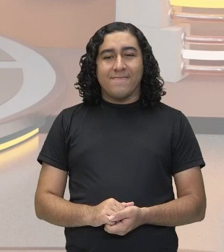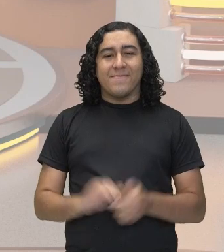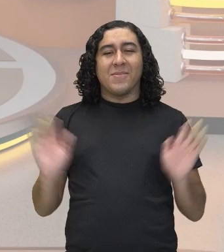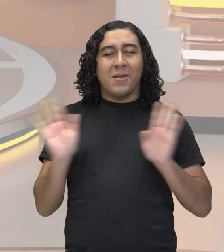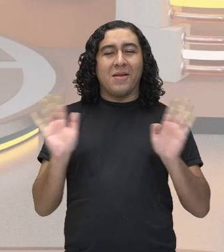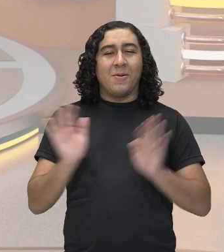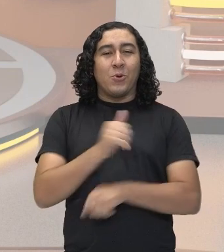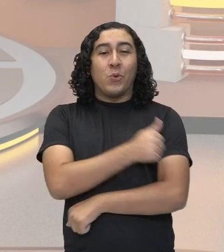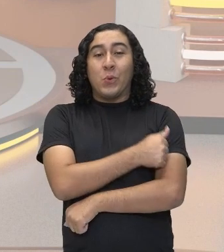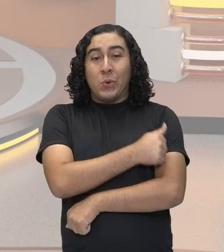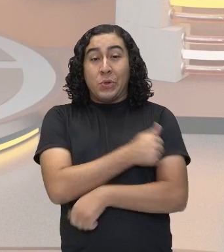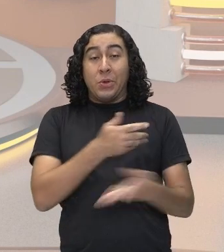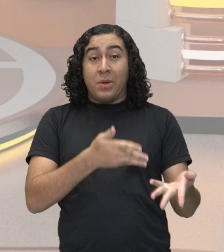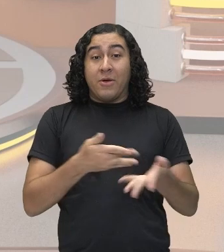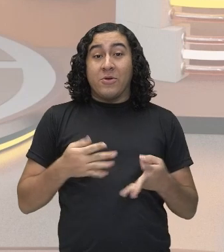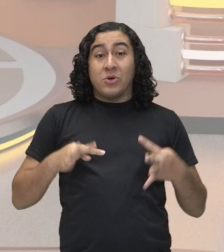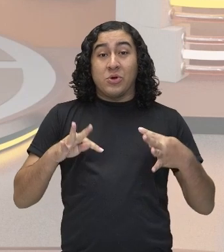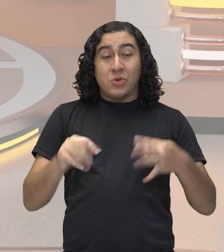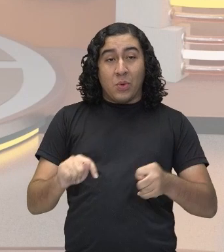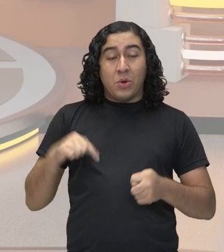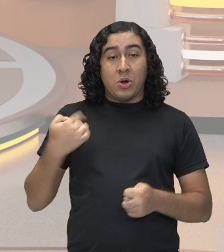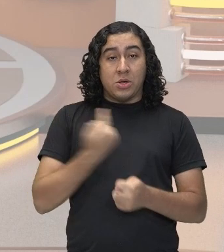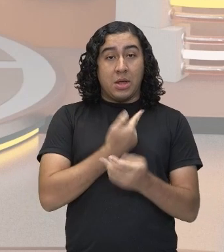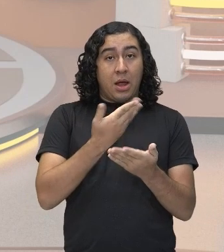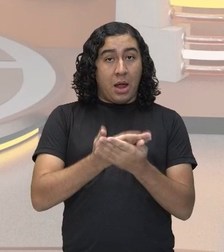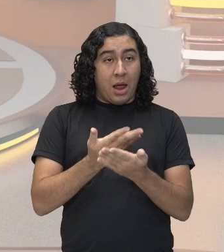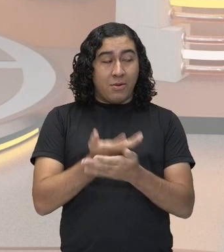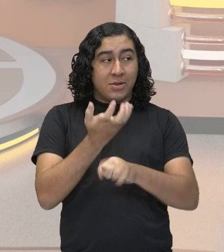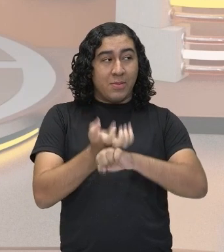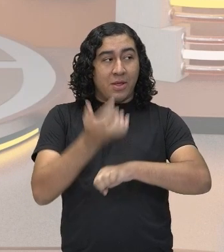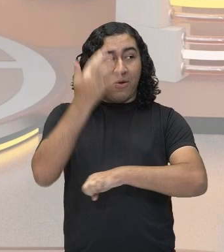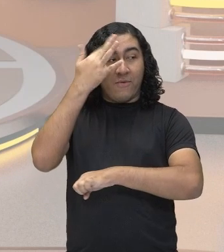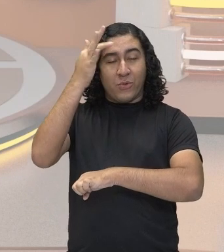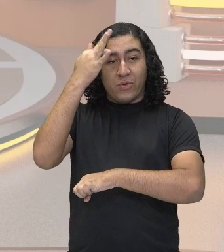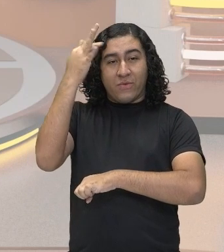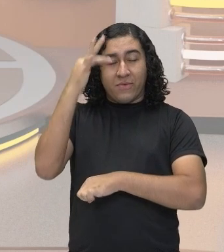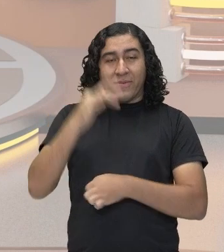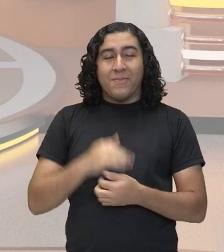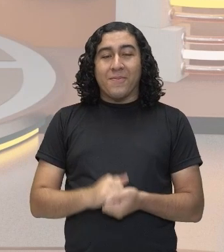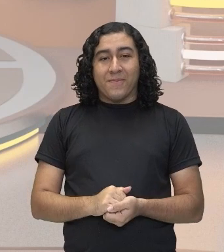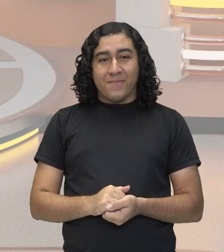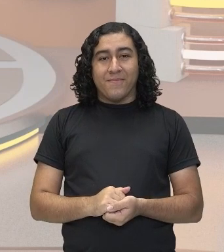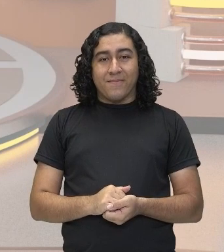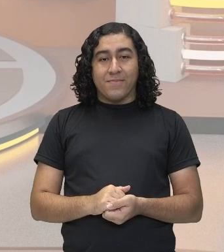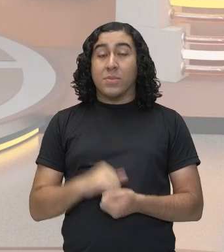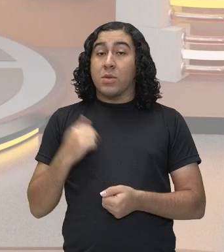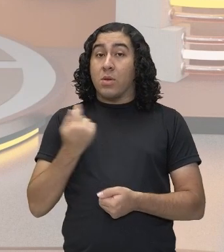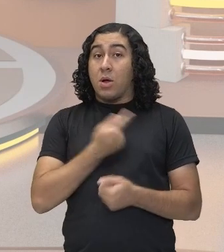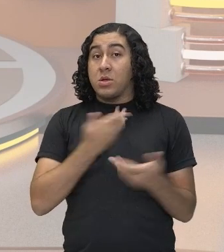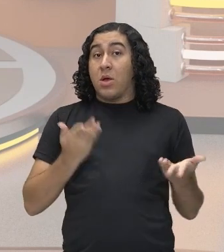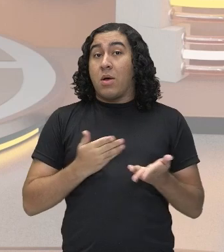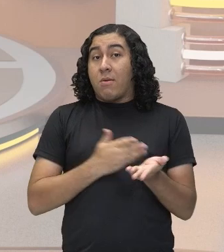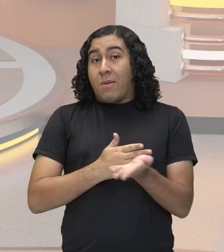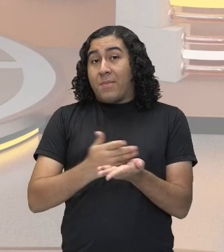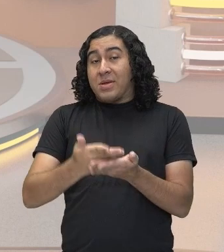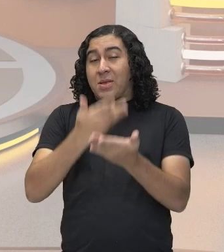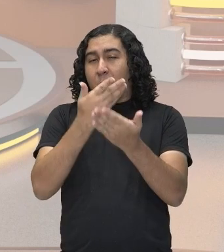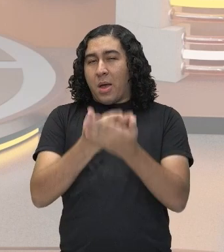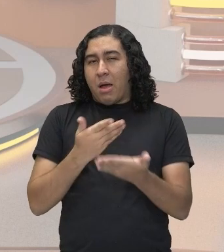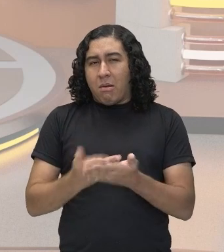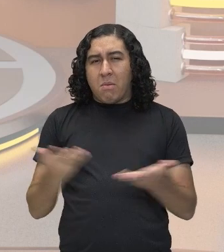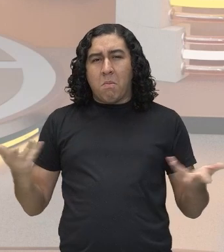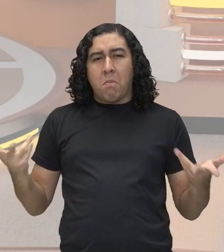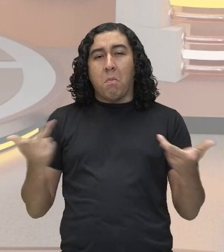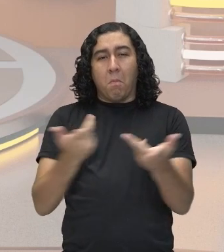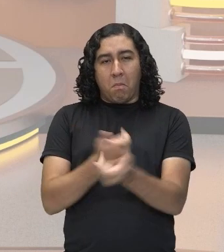Olá pessoal, sejam bem-vindos aqui à nossa aula de filosofia. Então nós estamos aqui começando uma aula,